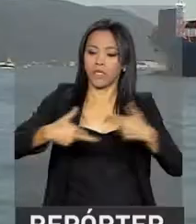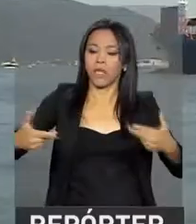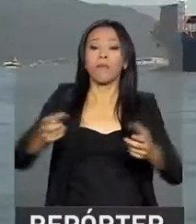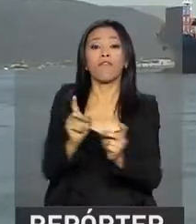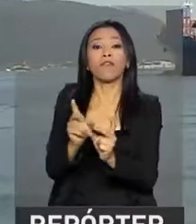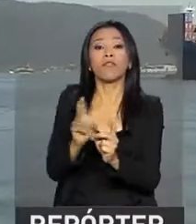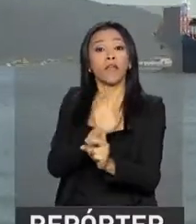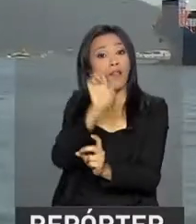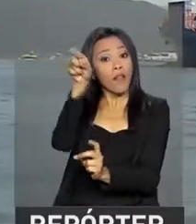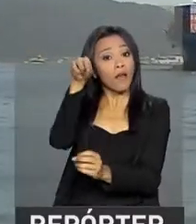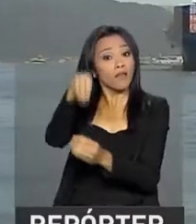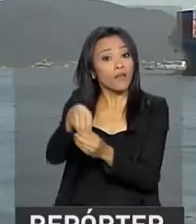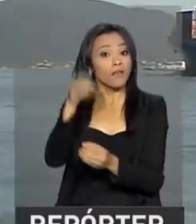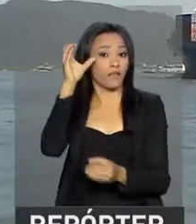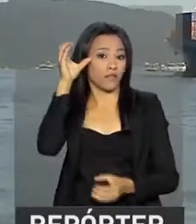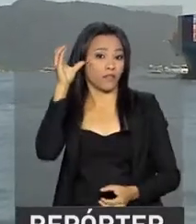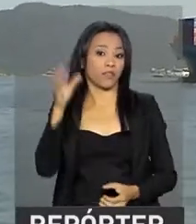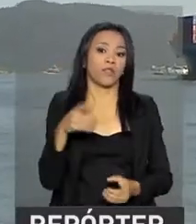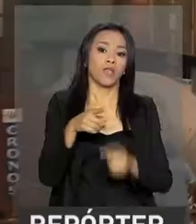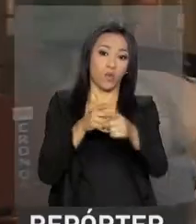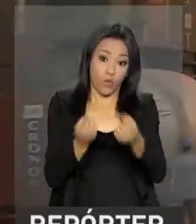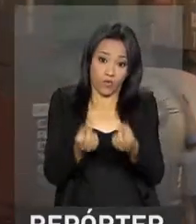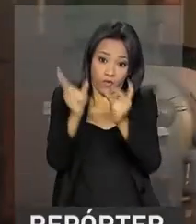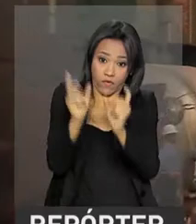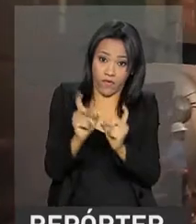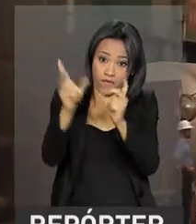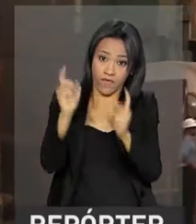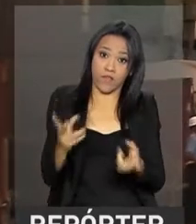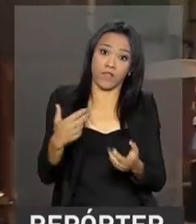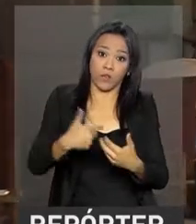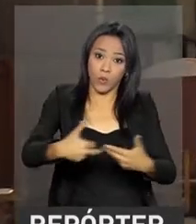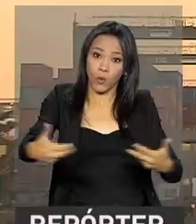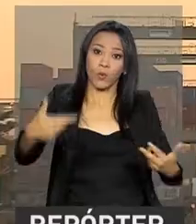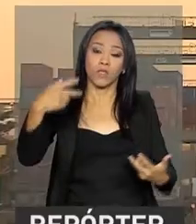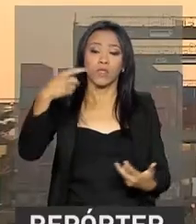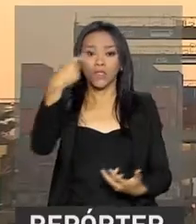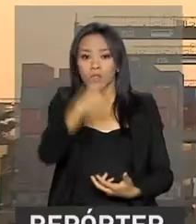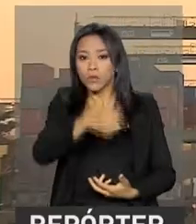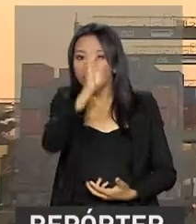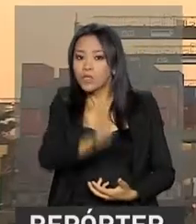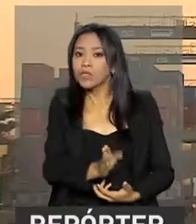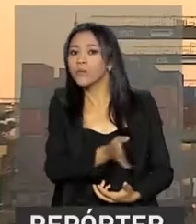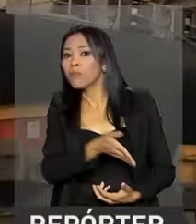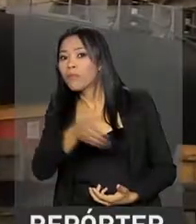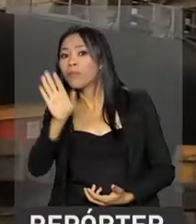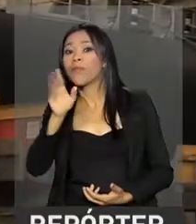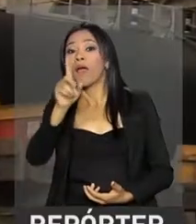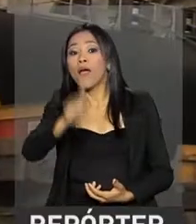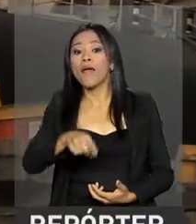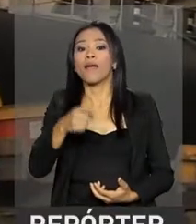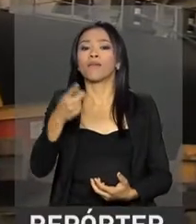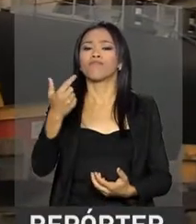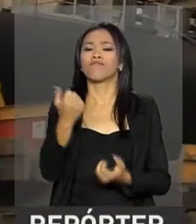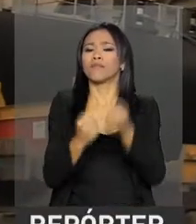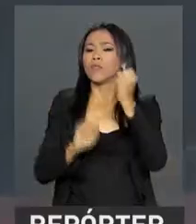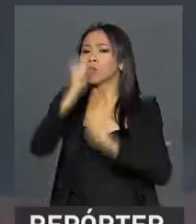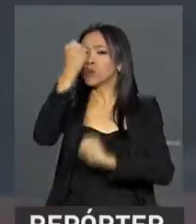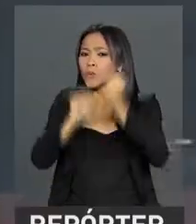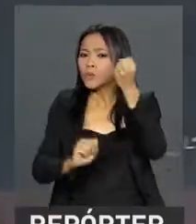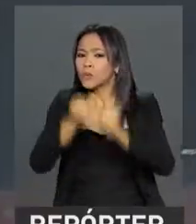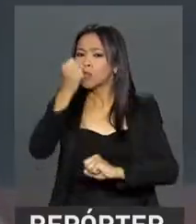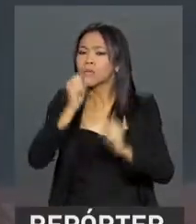China. Enquanto vende muita matéria-prima, as compras nacionais são principalmente de produtos industrializados,